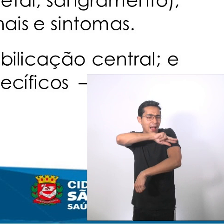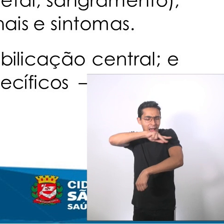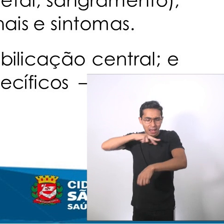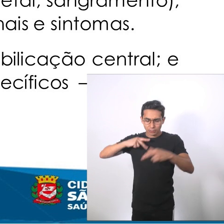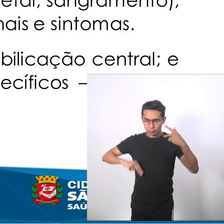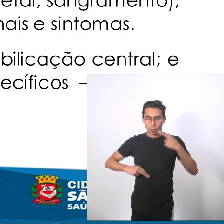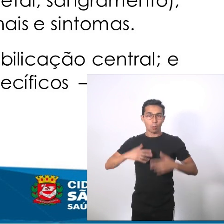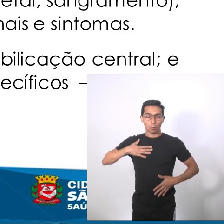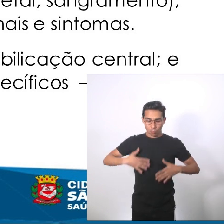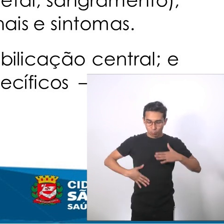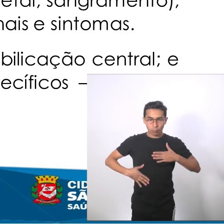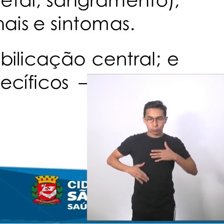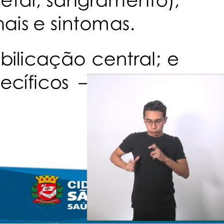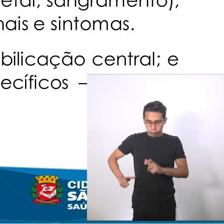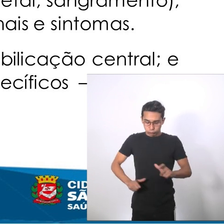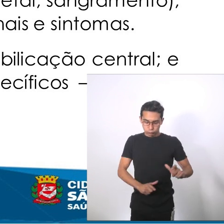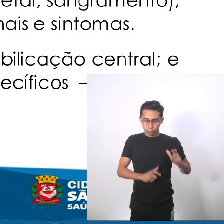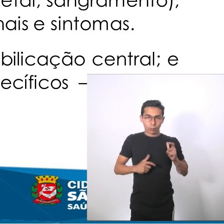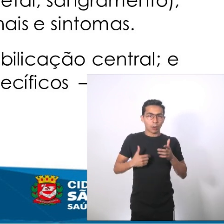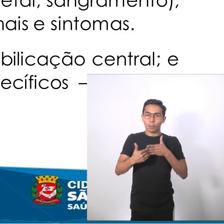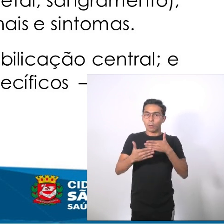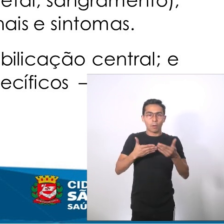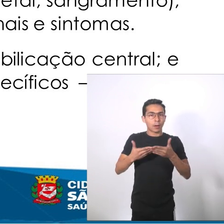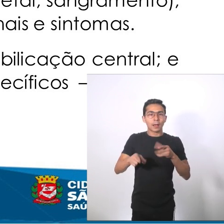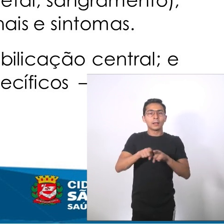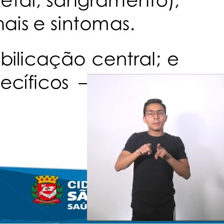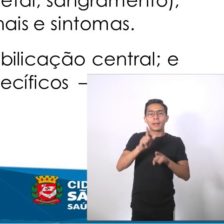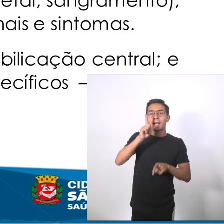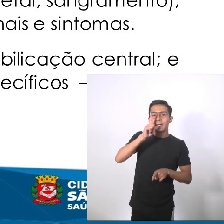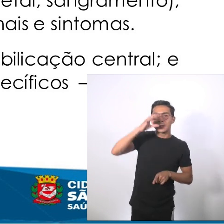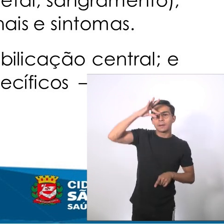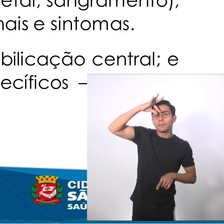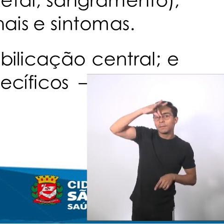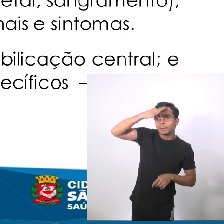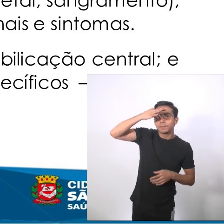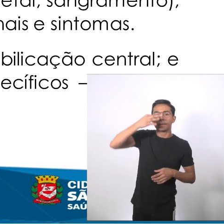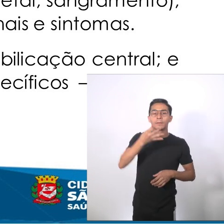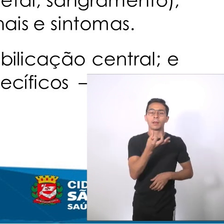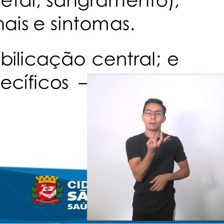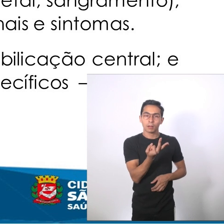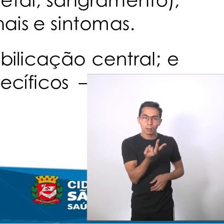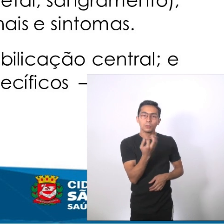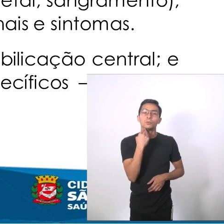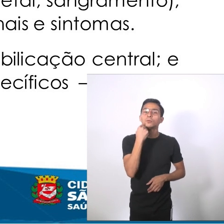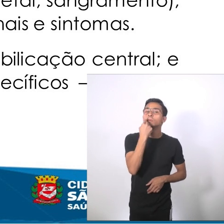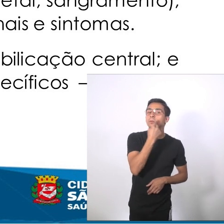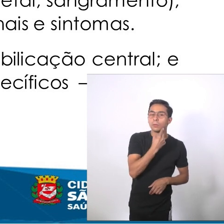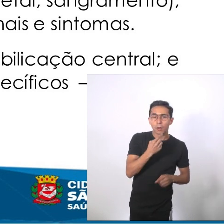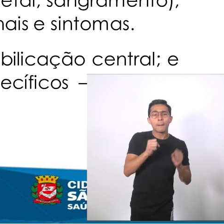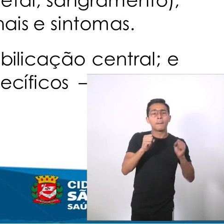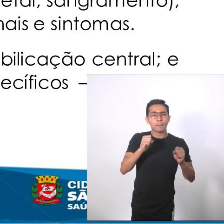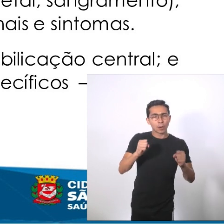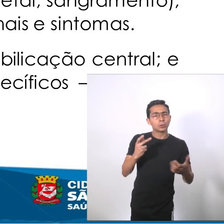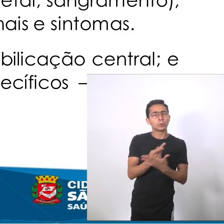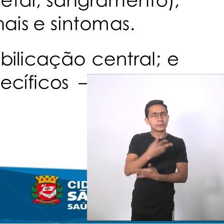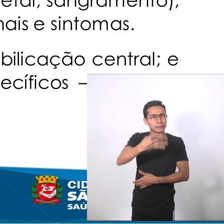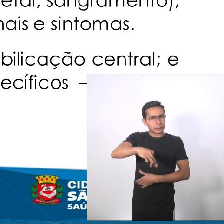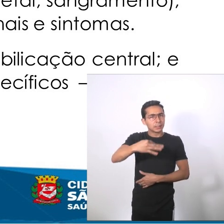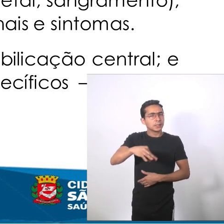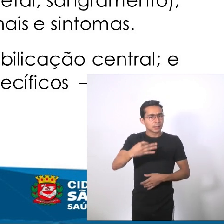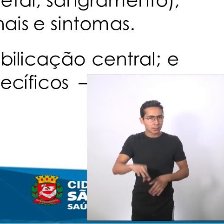corpo, incluindo a região genital, perianal, oral, e ou uma pessoa